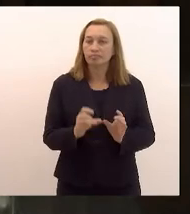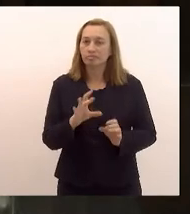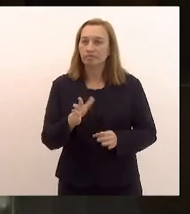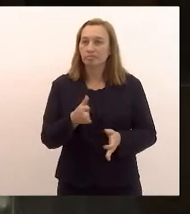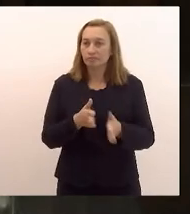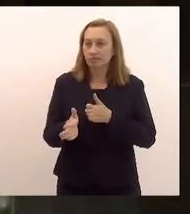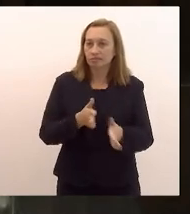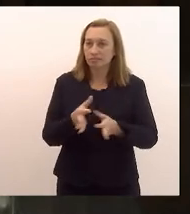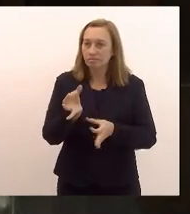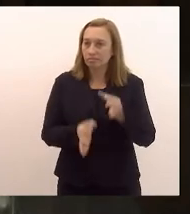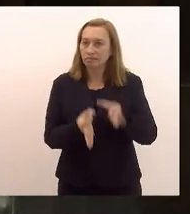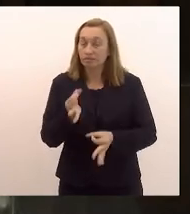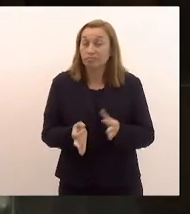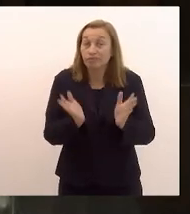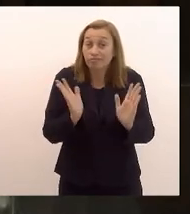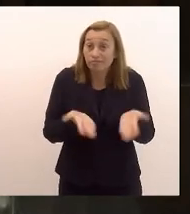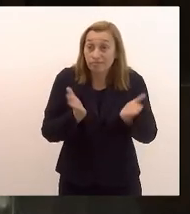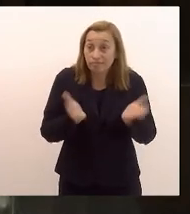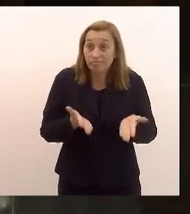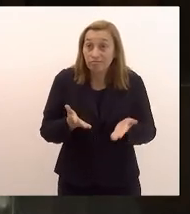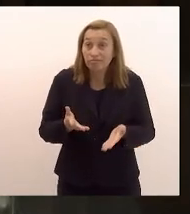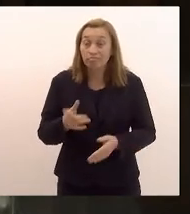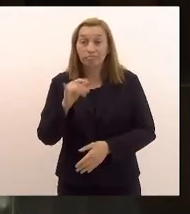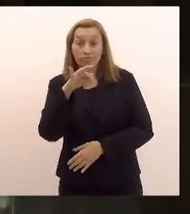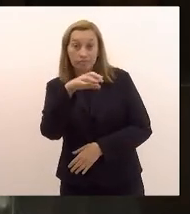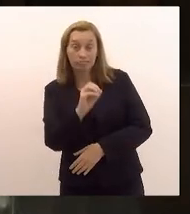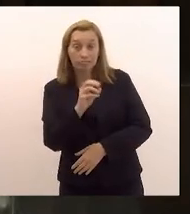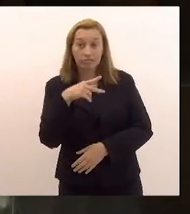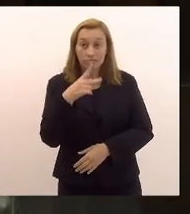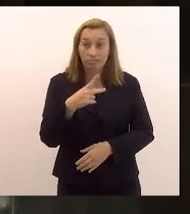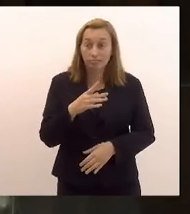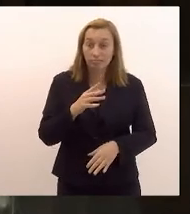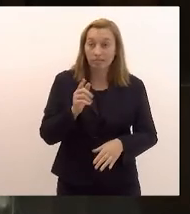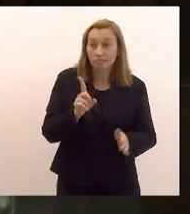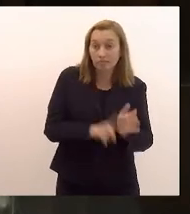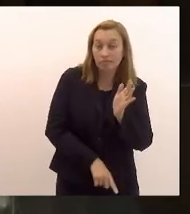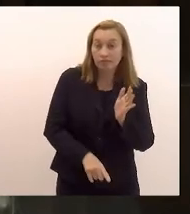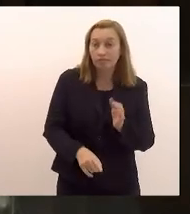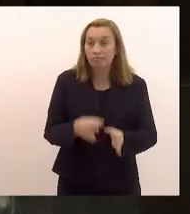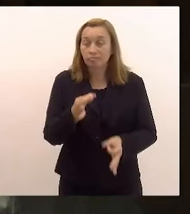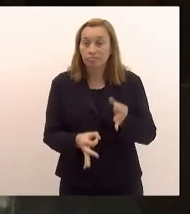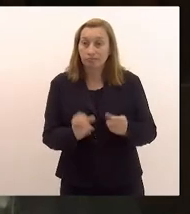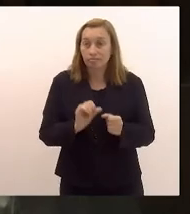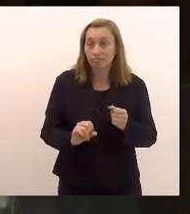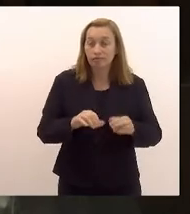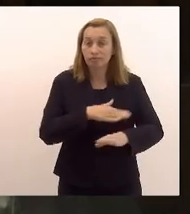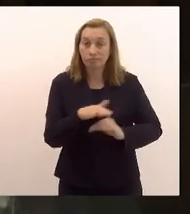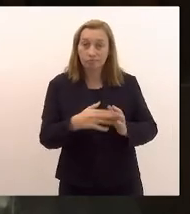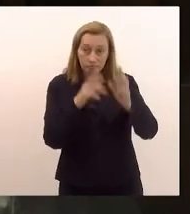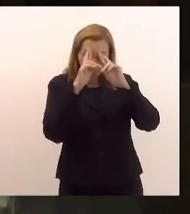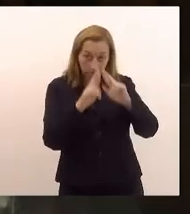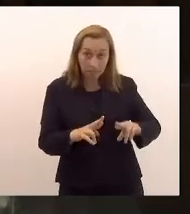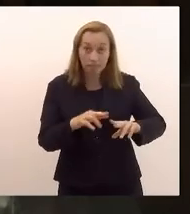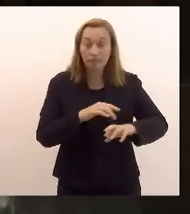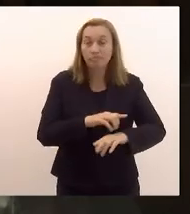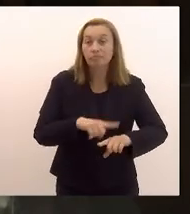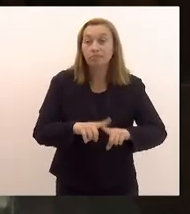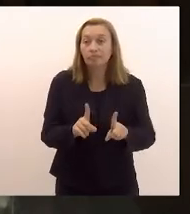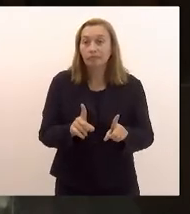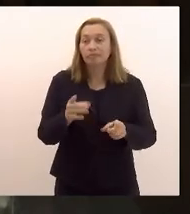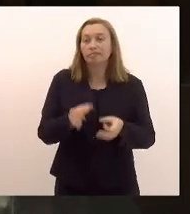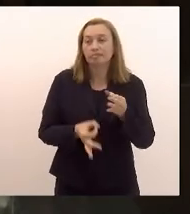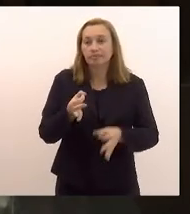judiciário que hoje em dia com frio sendo fala é um de menos se faz Justiça com todo o respeito mas se faz Justiça